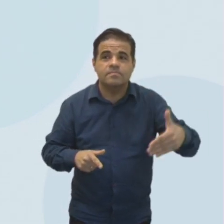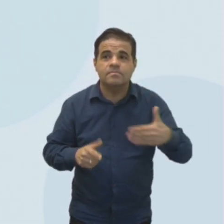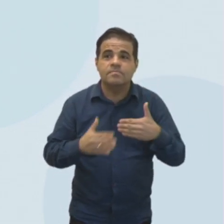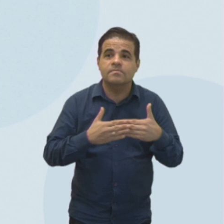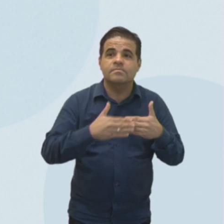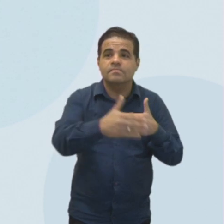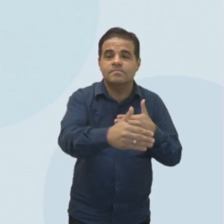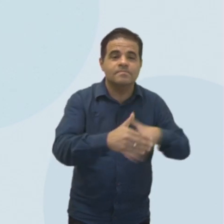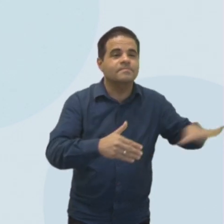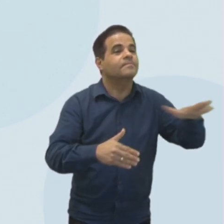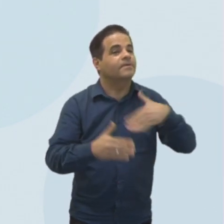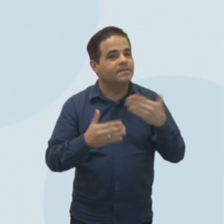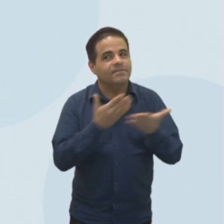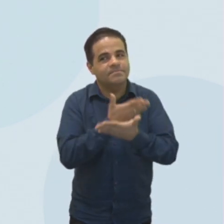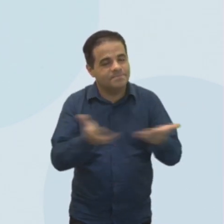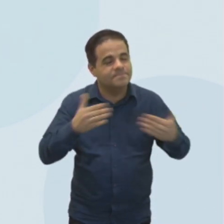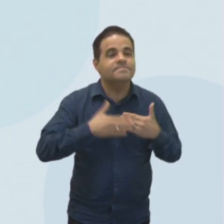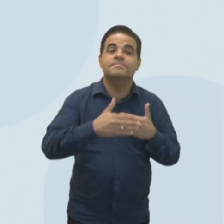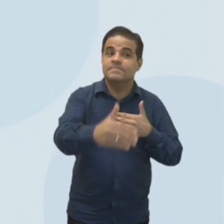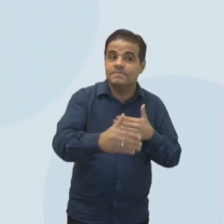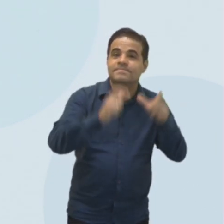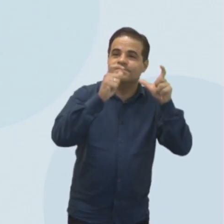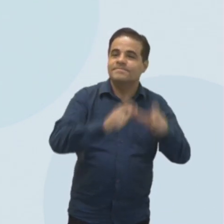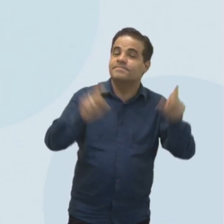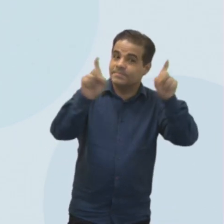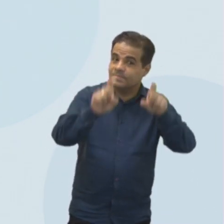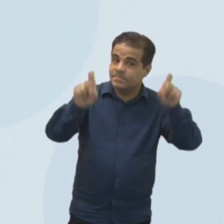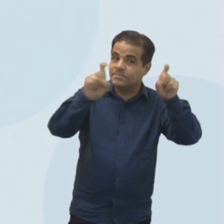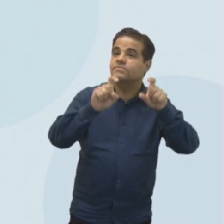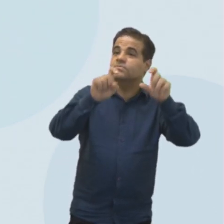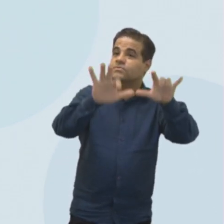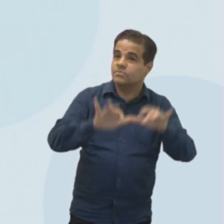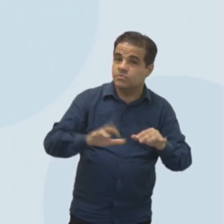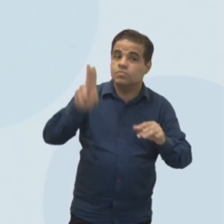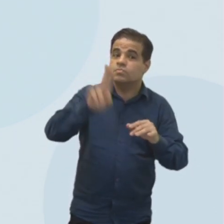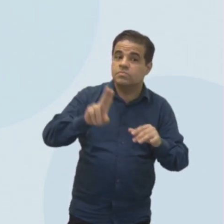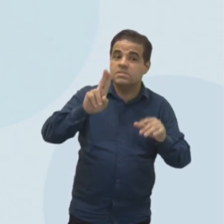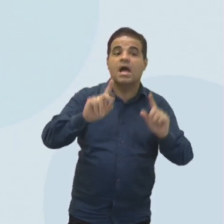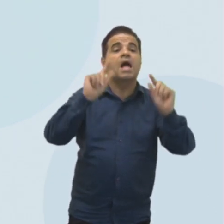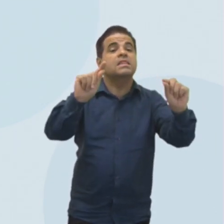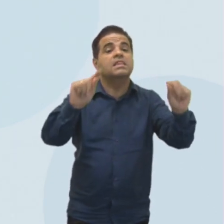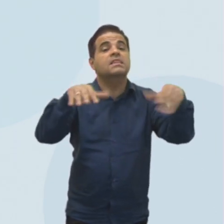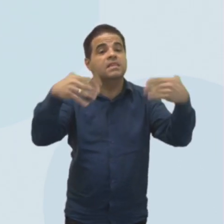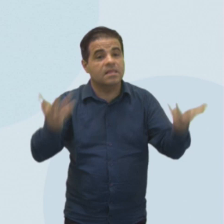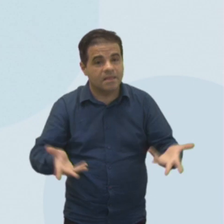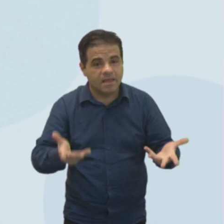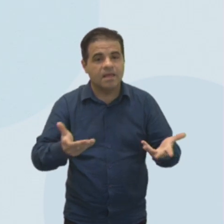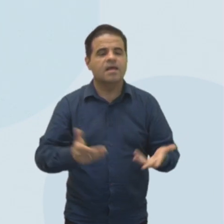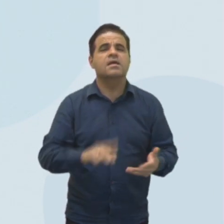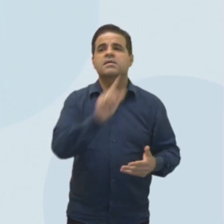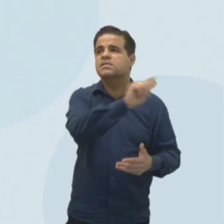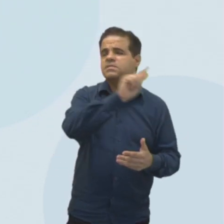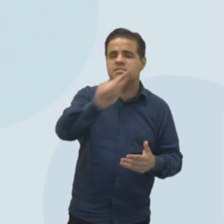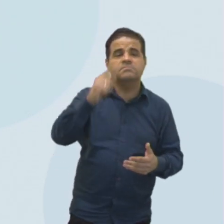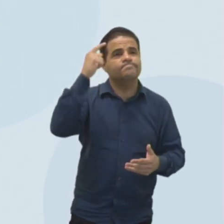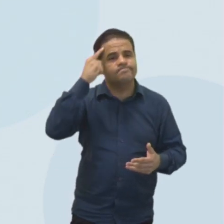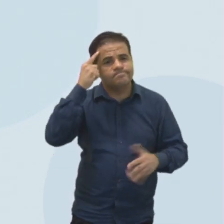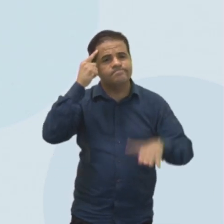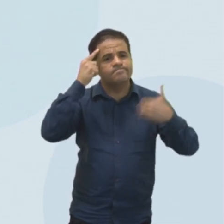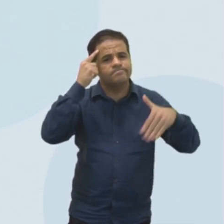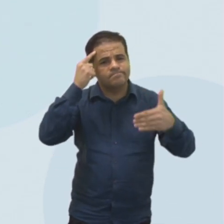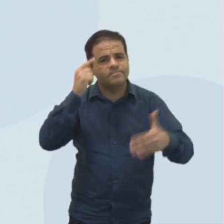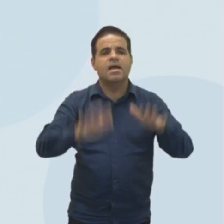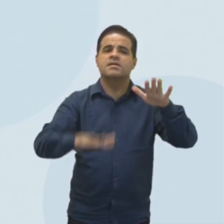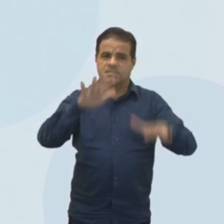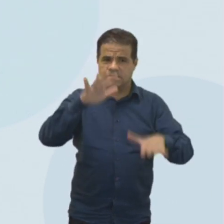se for utilizar um celular, se for utilizar um computador, vai utilizar de quem, qual é o equipamento que está funcionando, né? Muitas